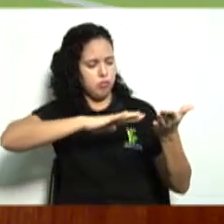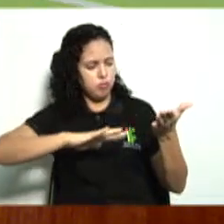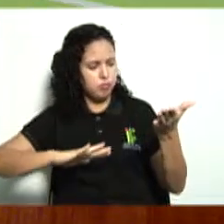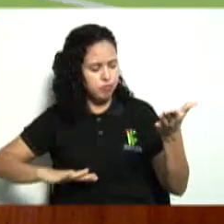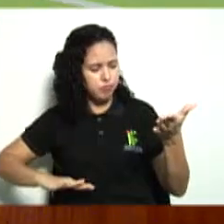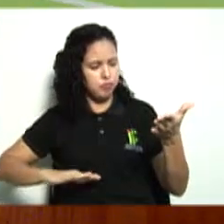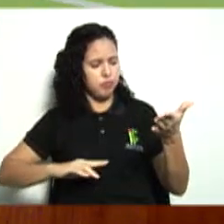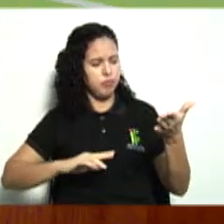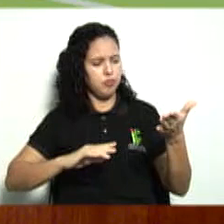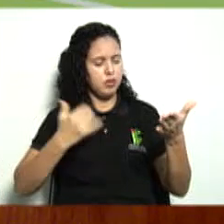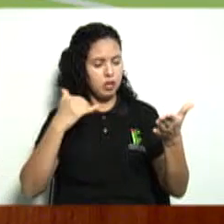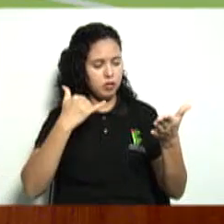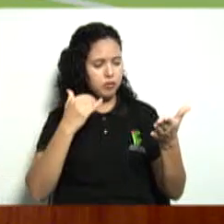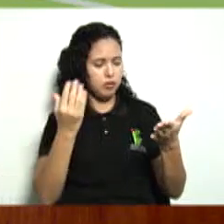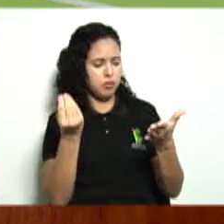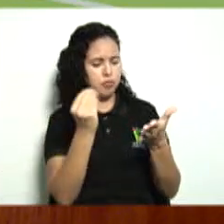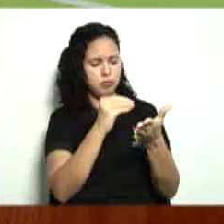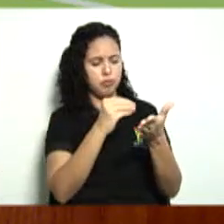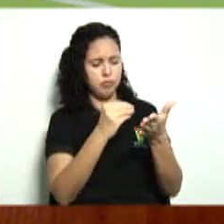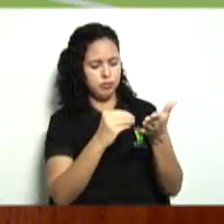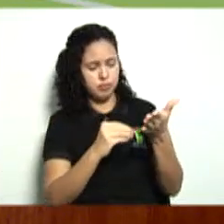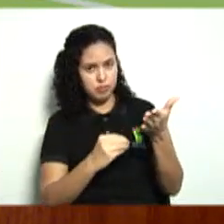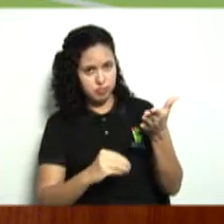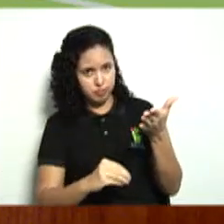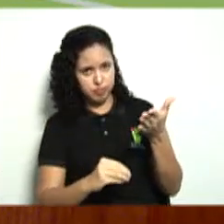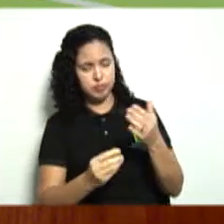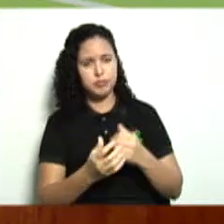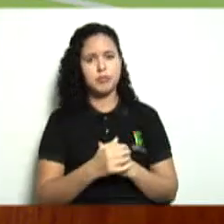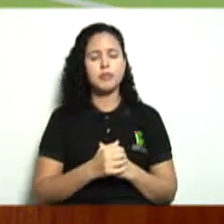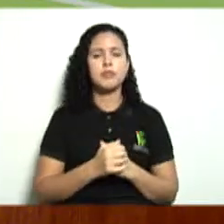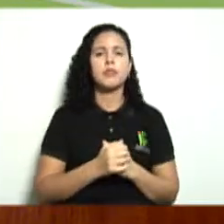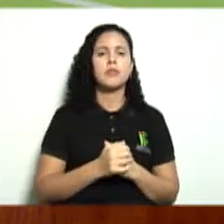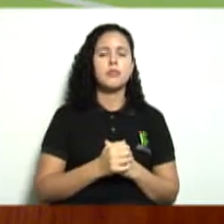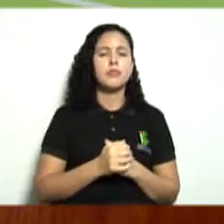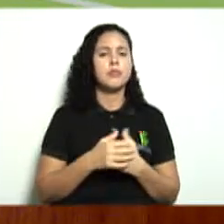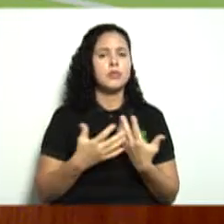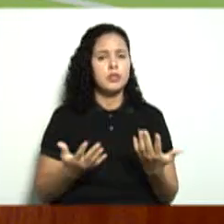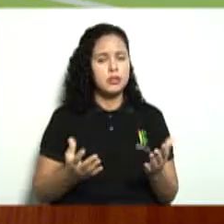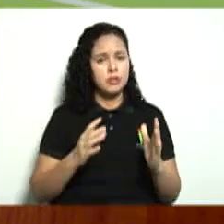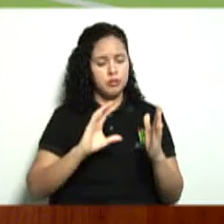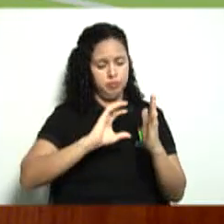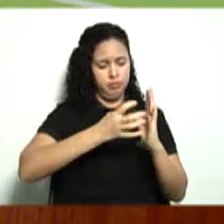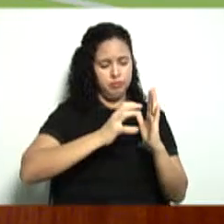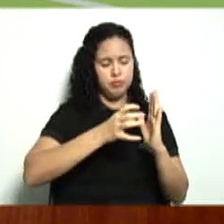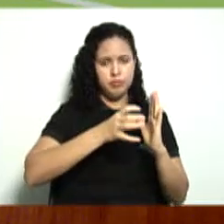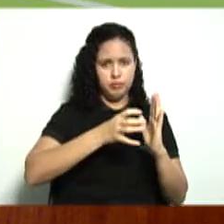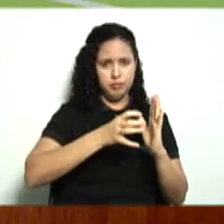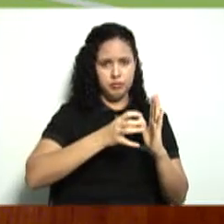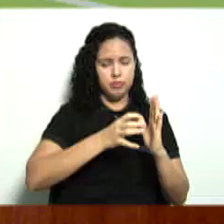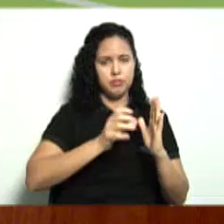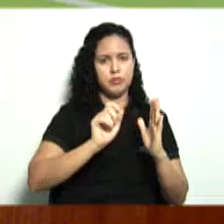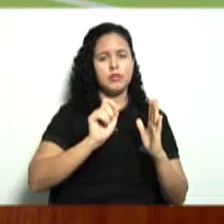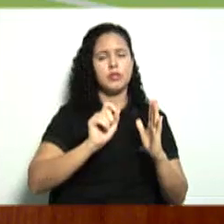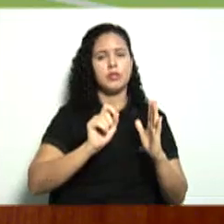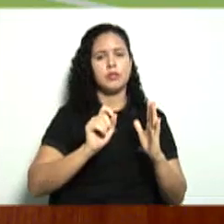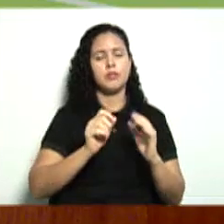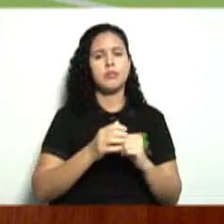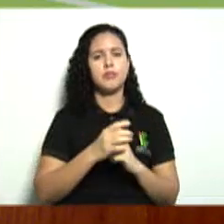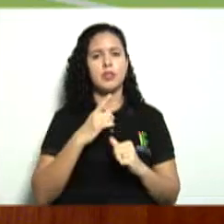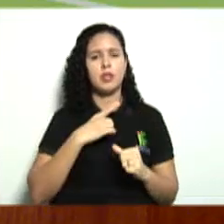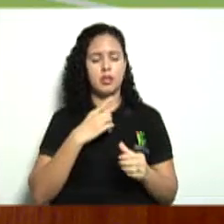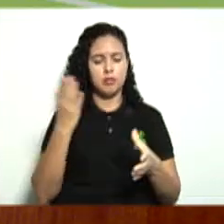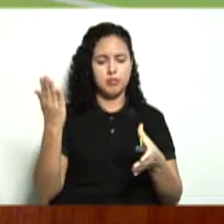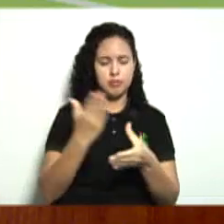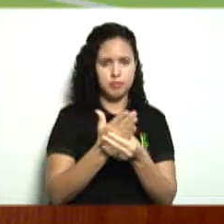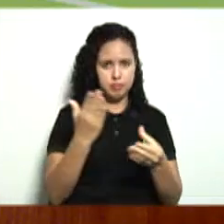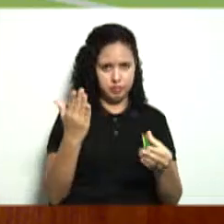de dados. Isso. Sobre banco de dados, Luiz, eu vou fazer uma correlação. Quando a gente falou em manipulação de arquivos e dados, né? Você tem as pastas,